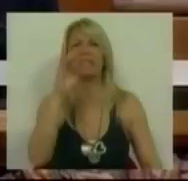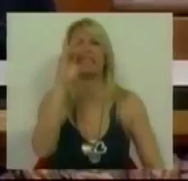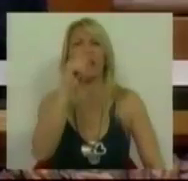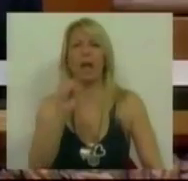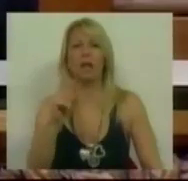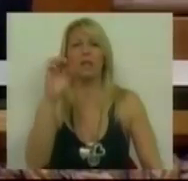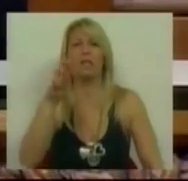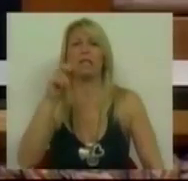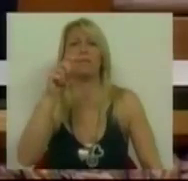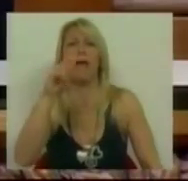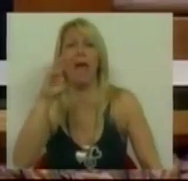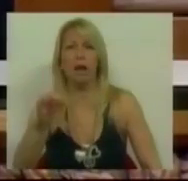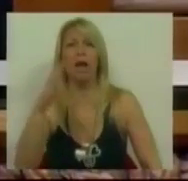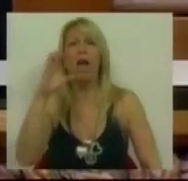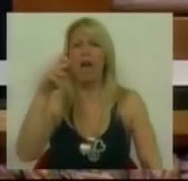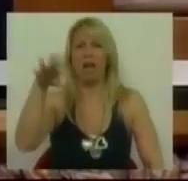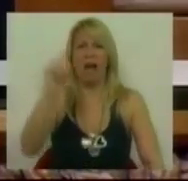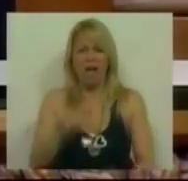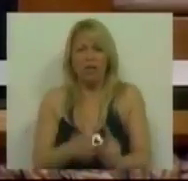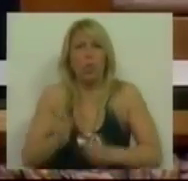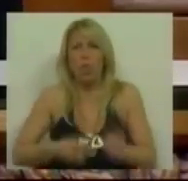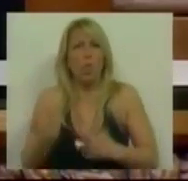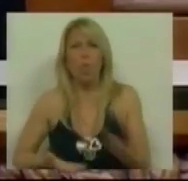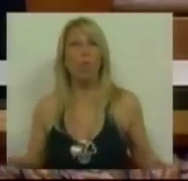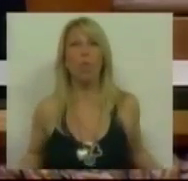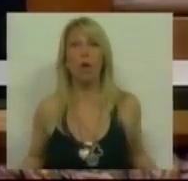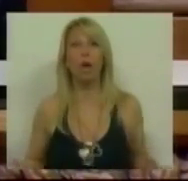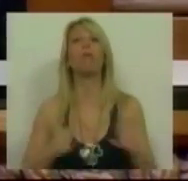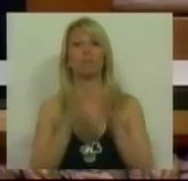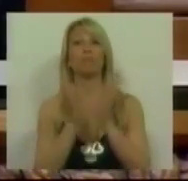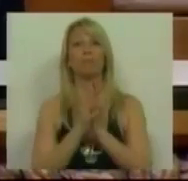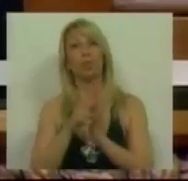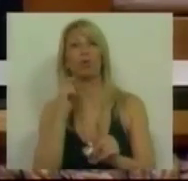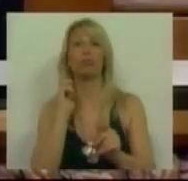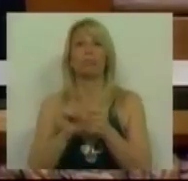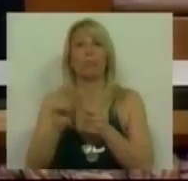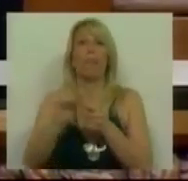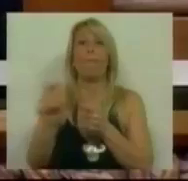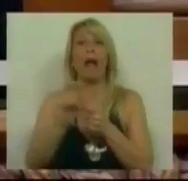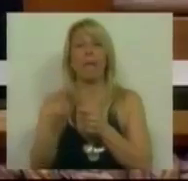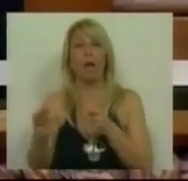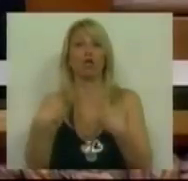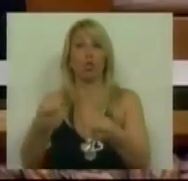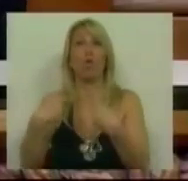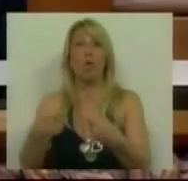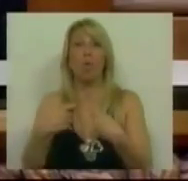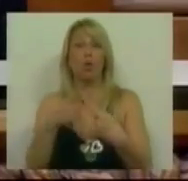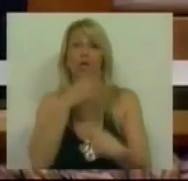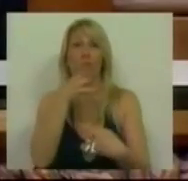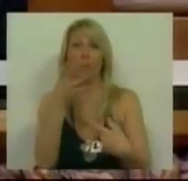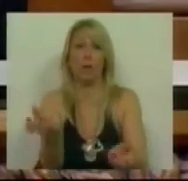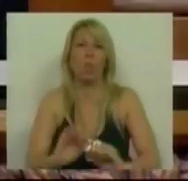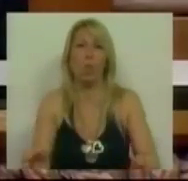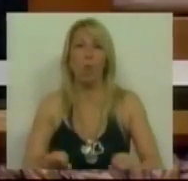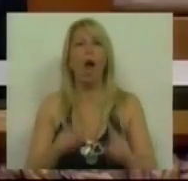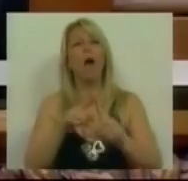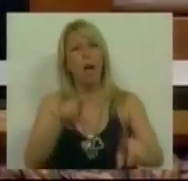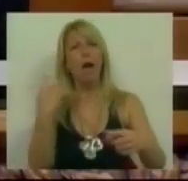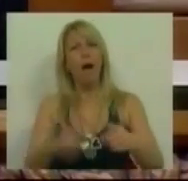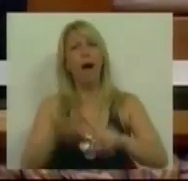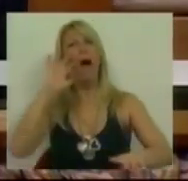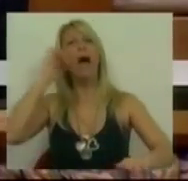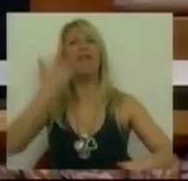CAIs. Todas estas siglas se referem a pagamentos e custos inexplicáveis. Nos CIEGs está presente o chamado déficit